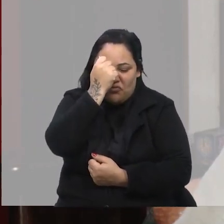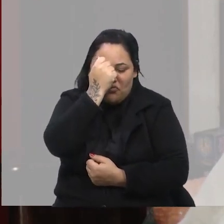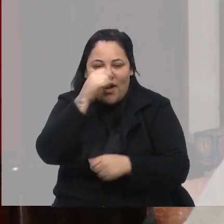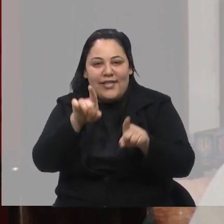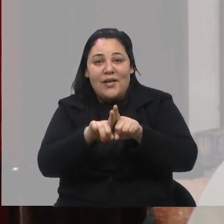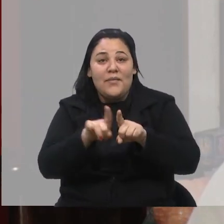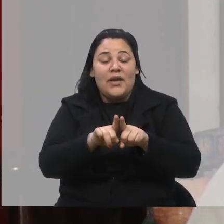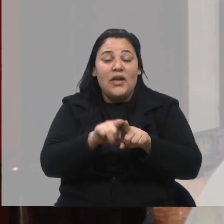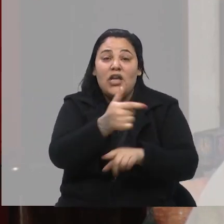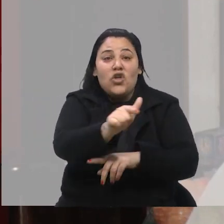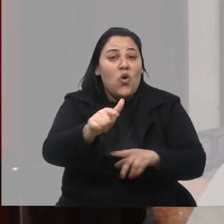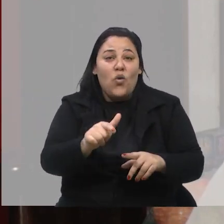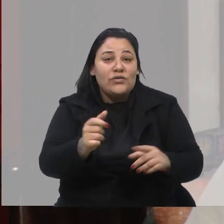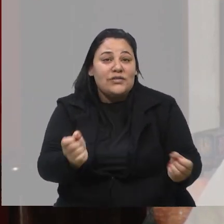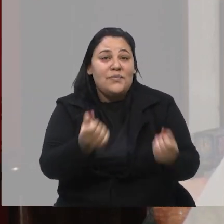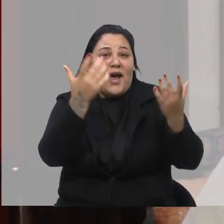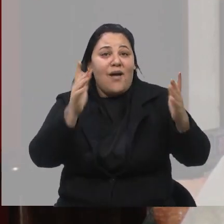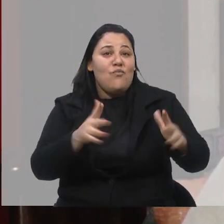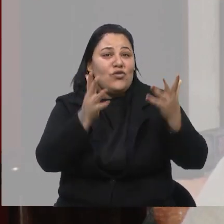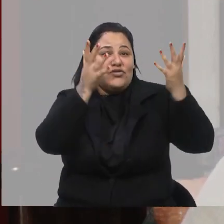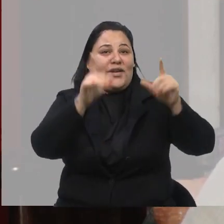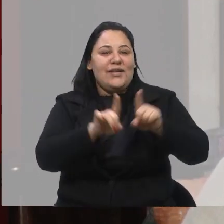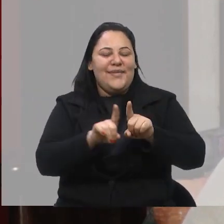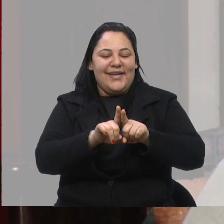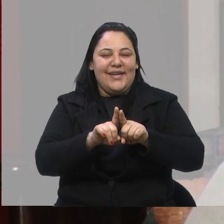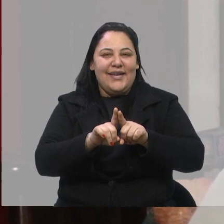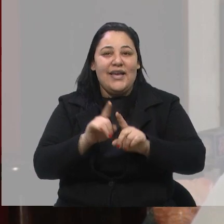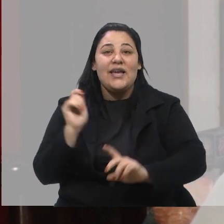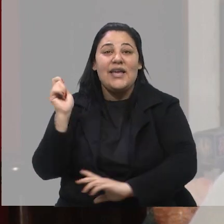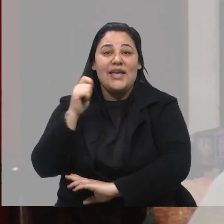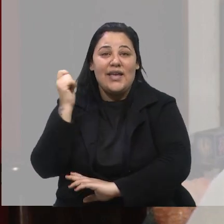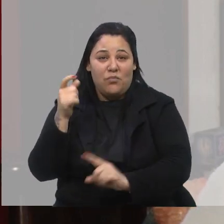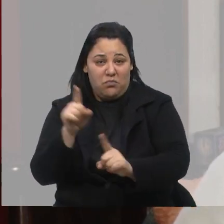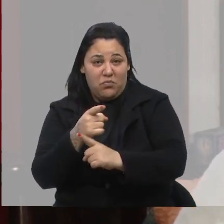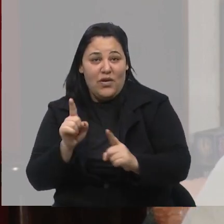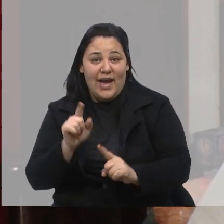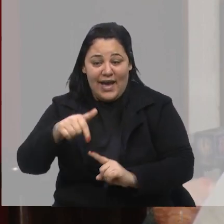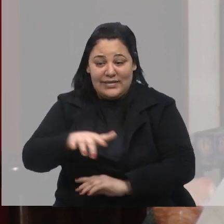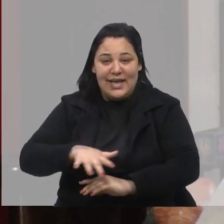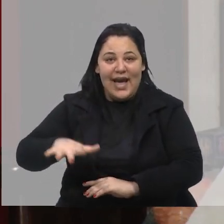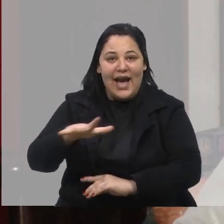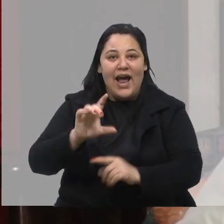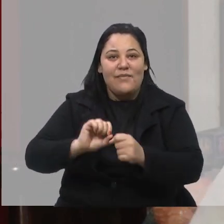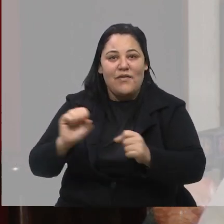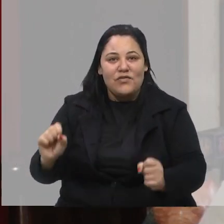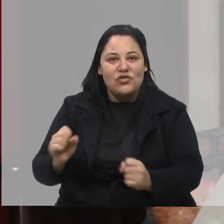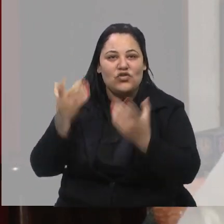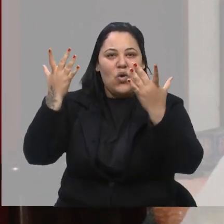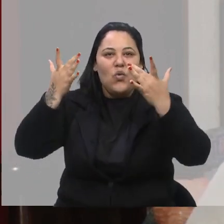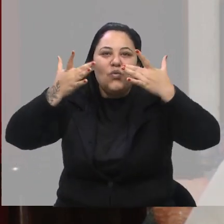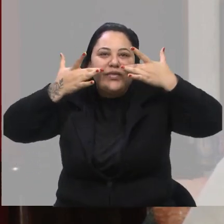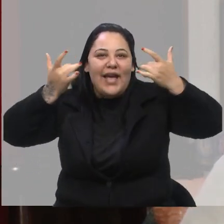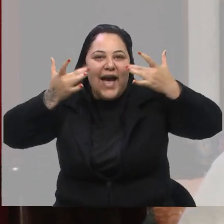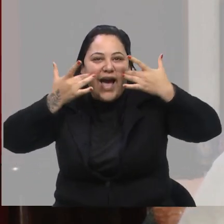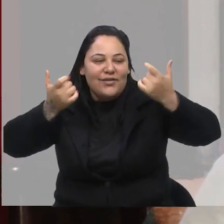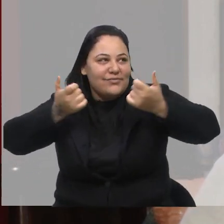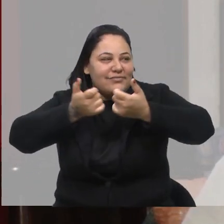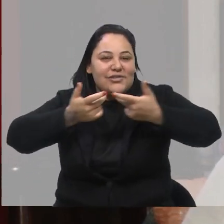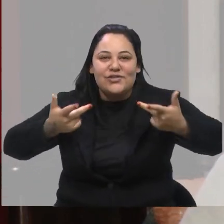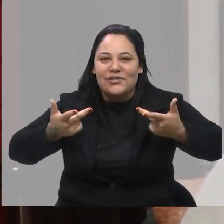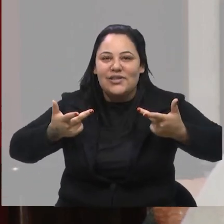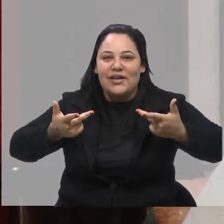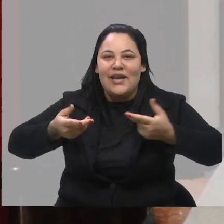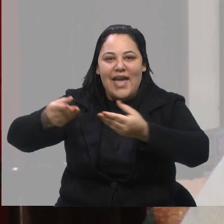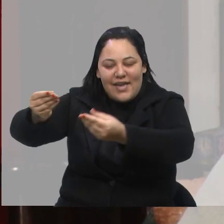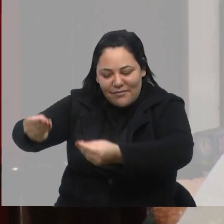para animações. E a música nativista, ela é feita mais para espetáculos, teatros e coisas que ela